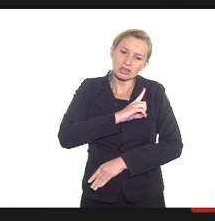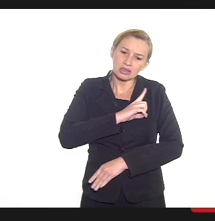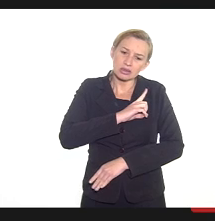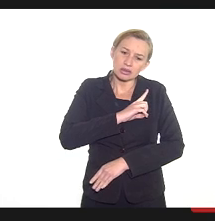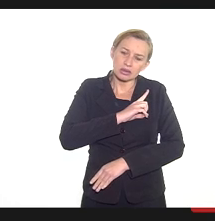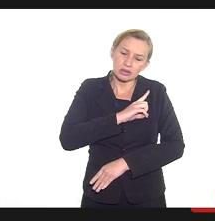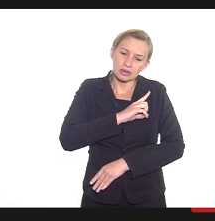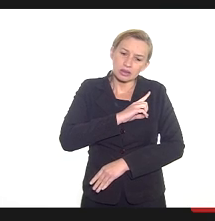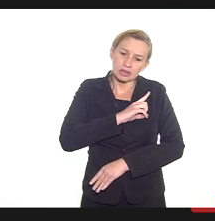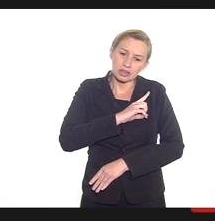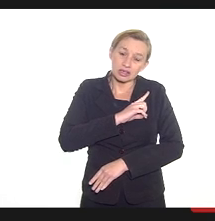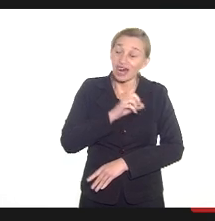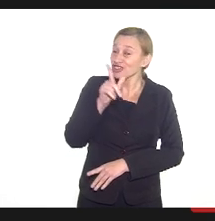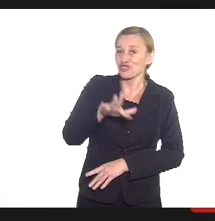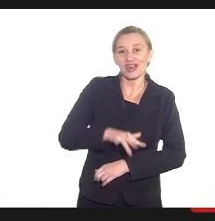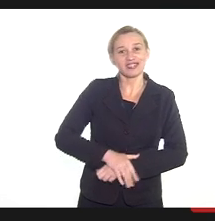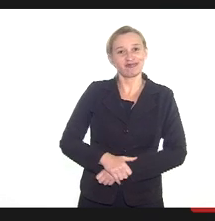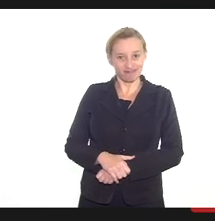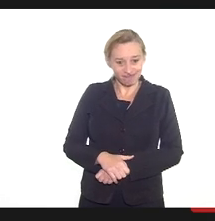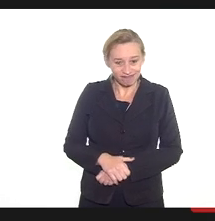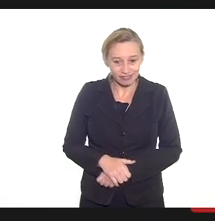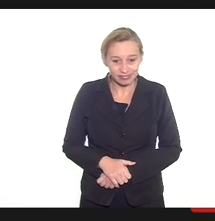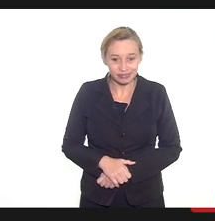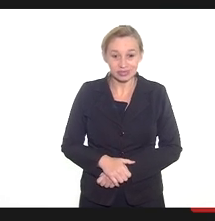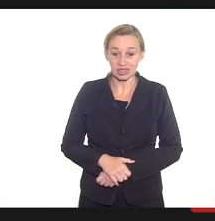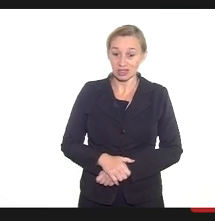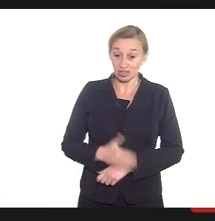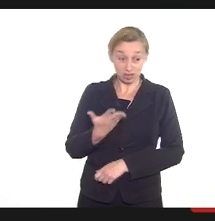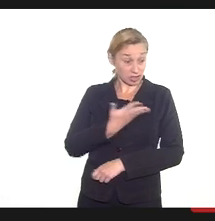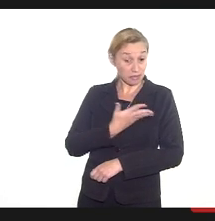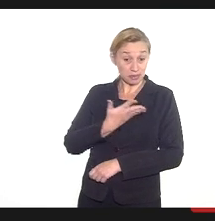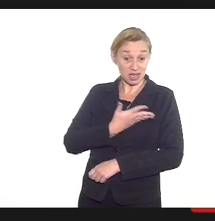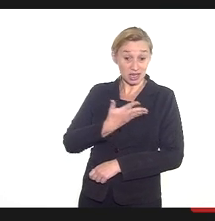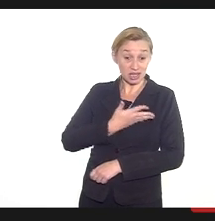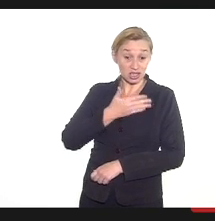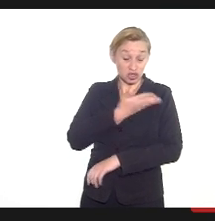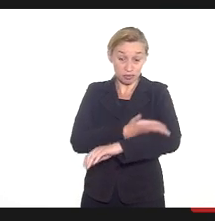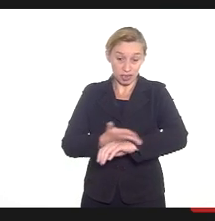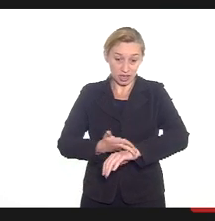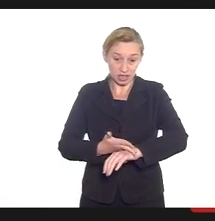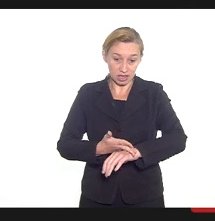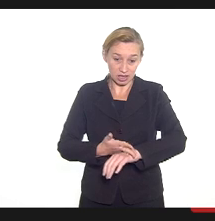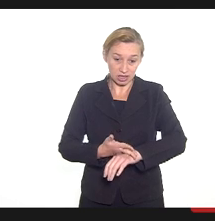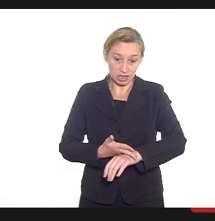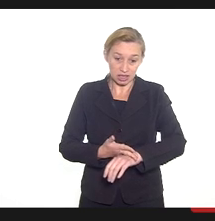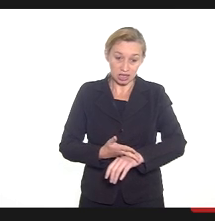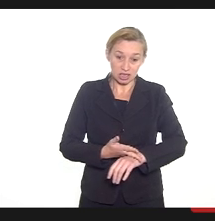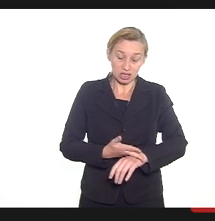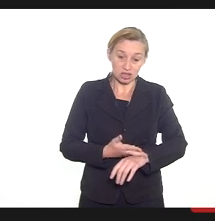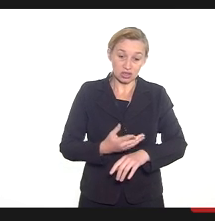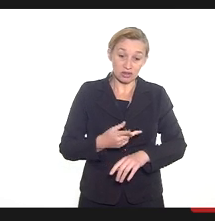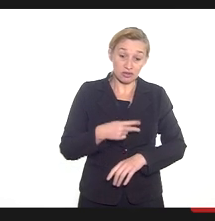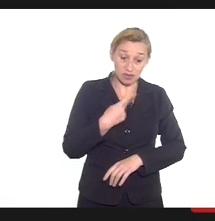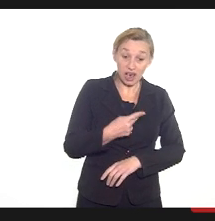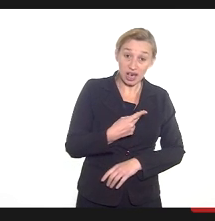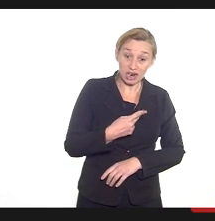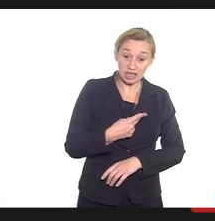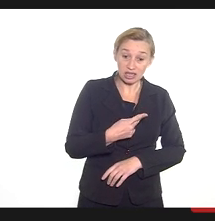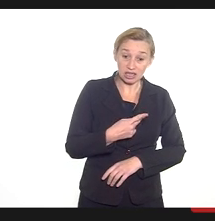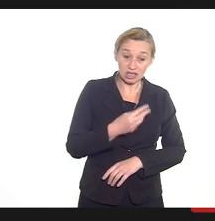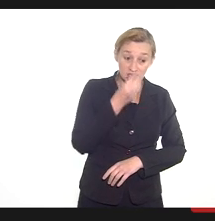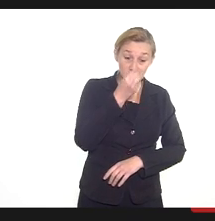atendido, é diferente, porque quando as nossas companheiras brancas falam que são mal atendidas, nós somos mais